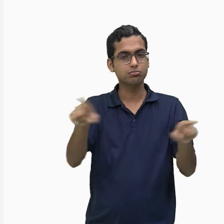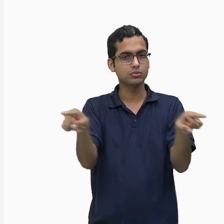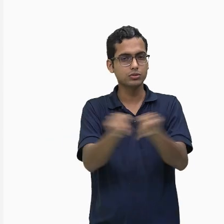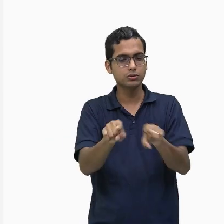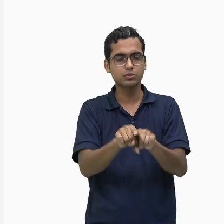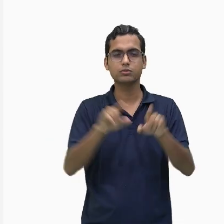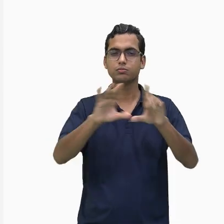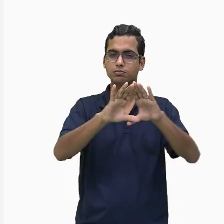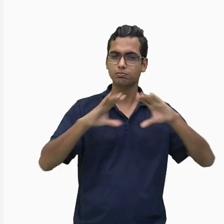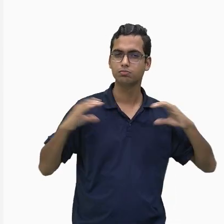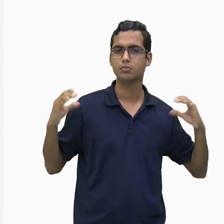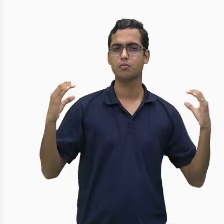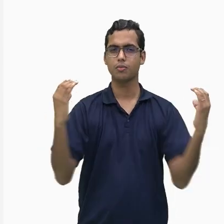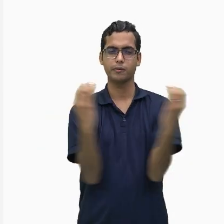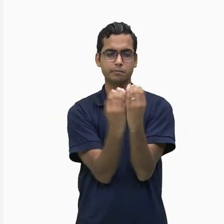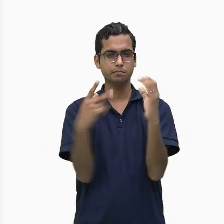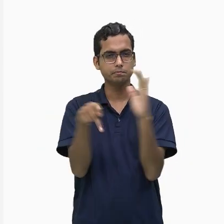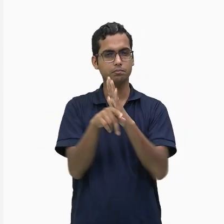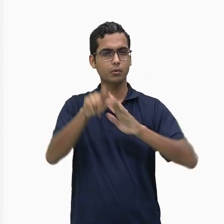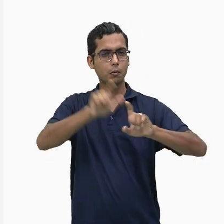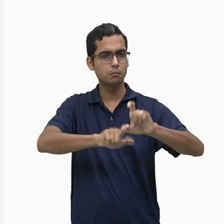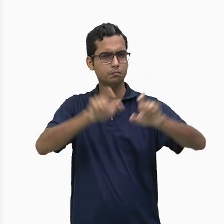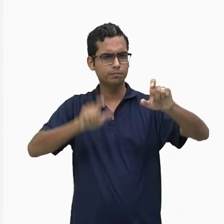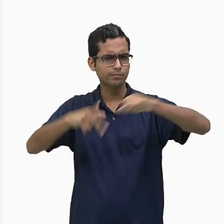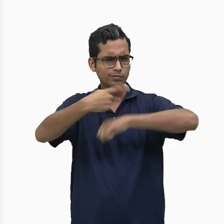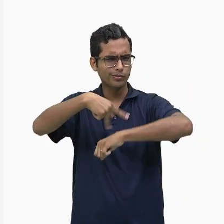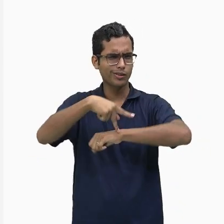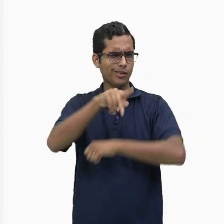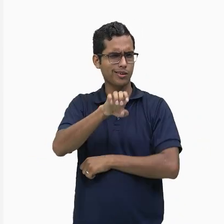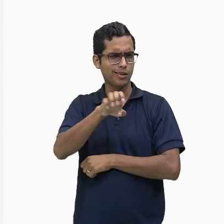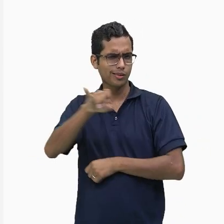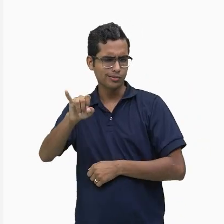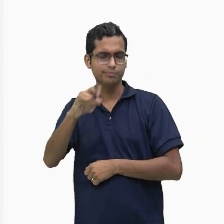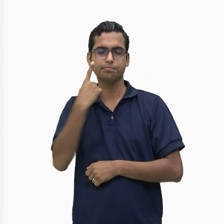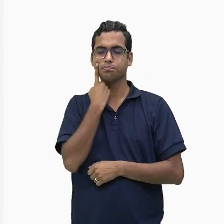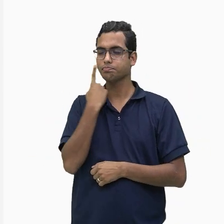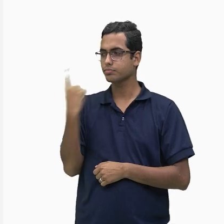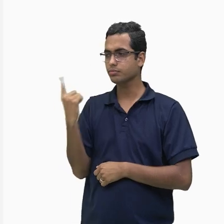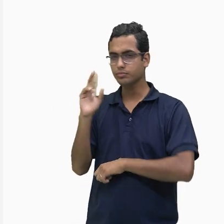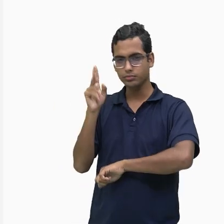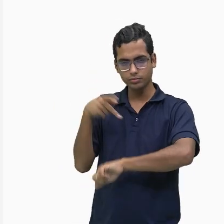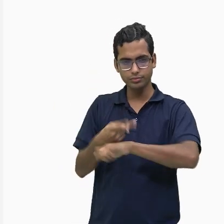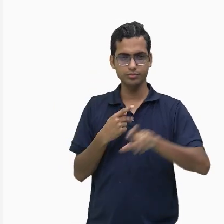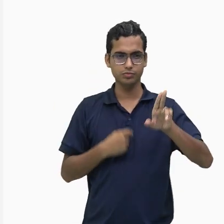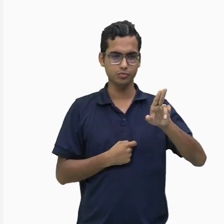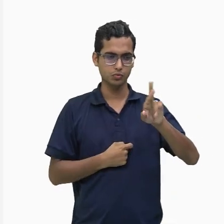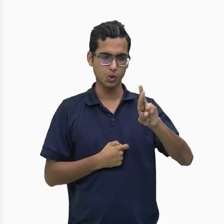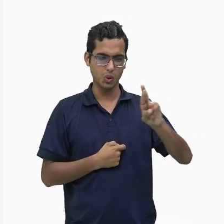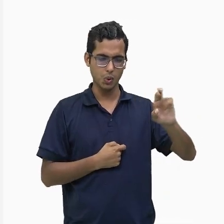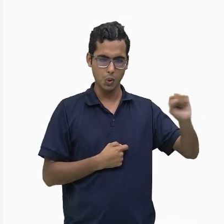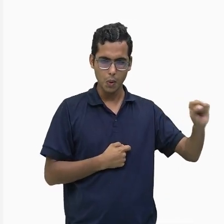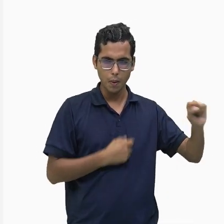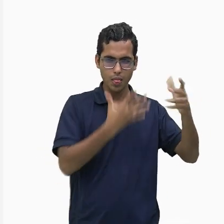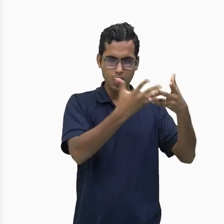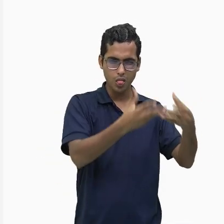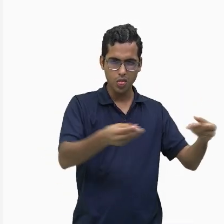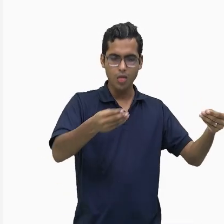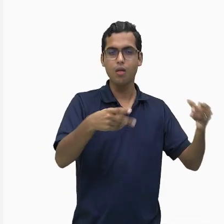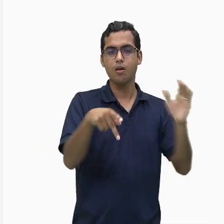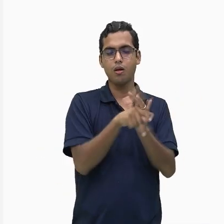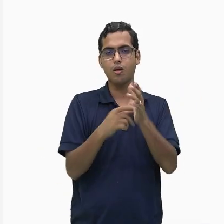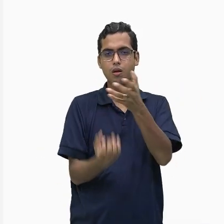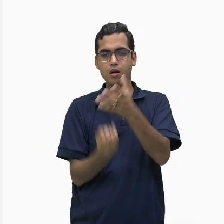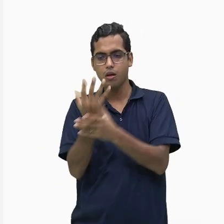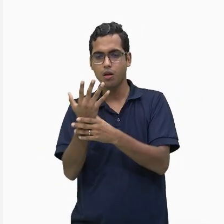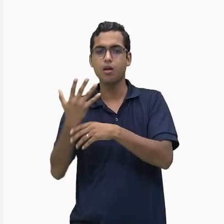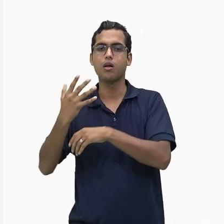à comunidade dos Estados independentes, gente, após ali, né, a dissolução da União Soviética, realmente tinha essa